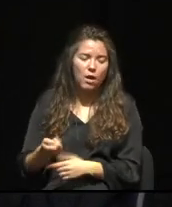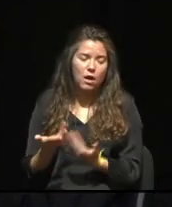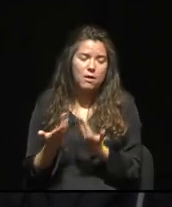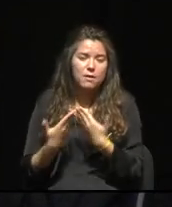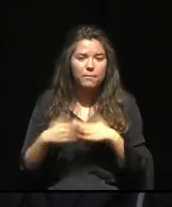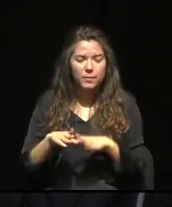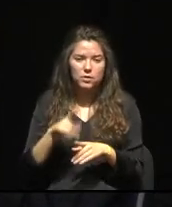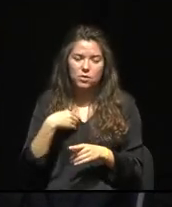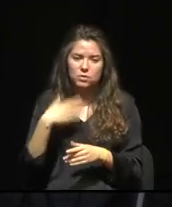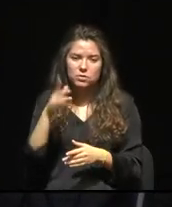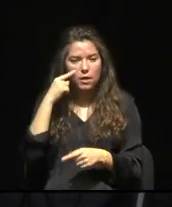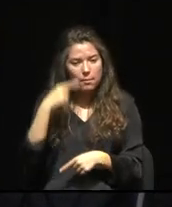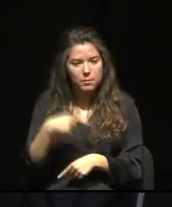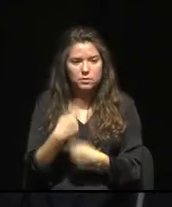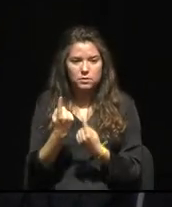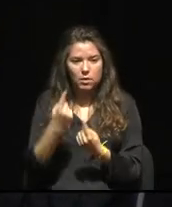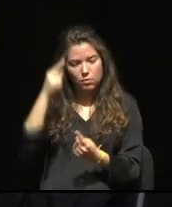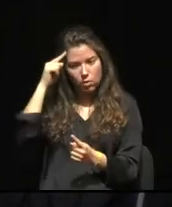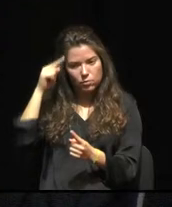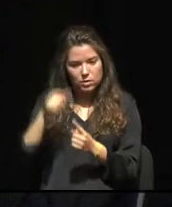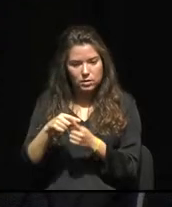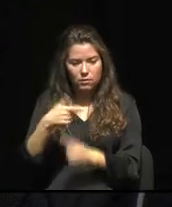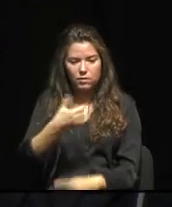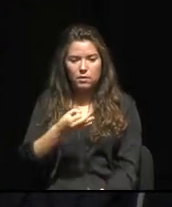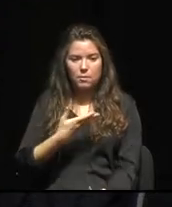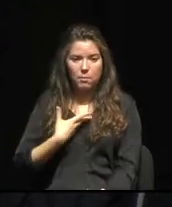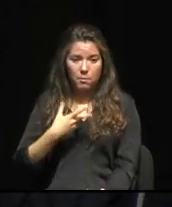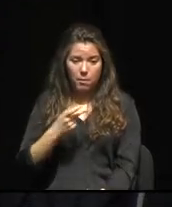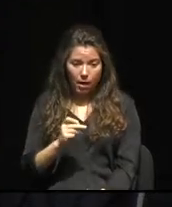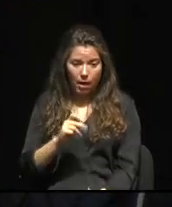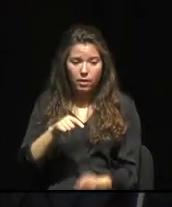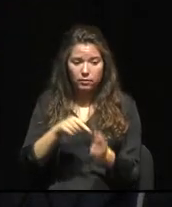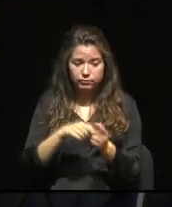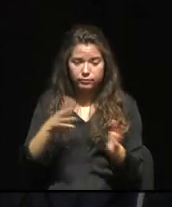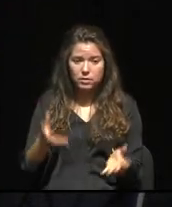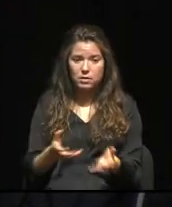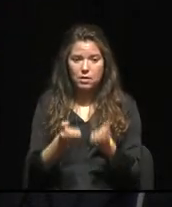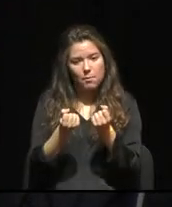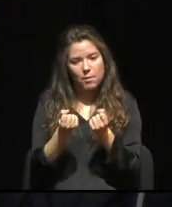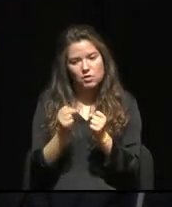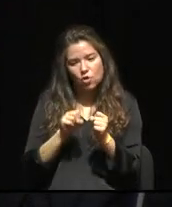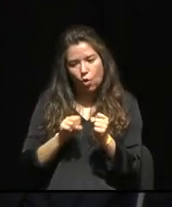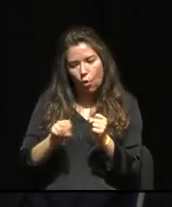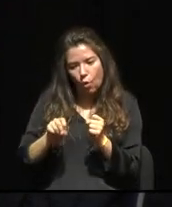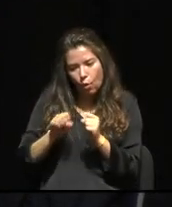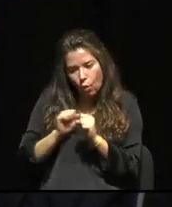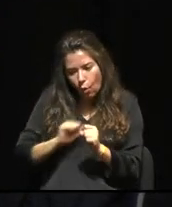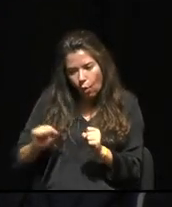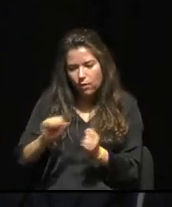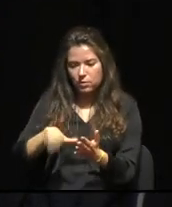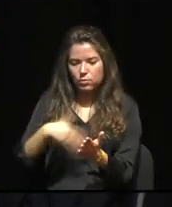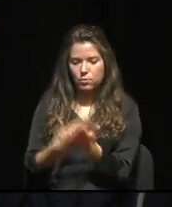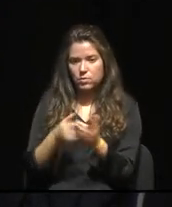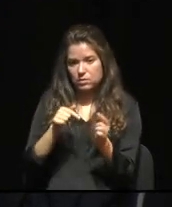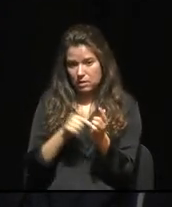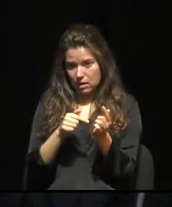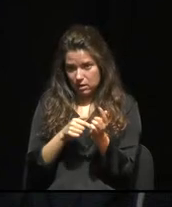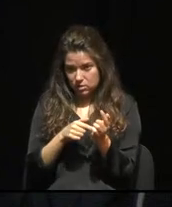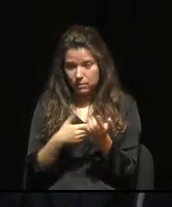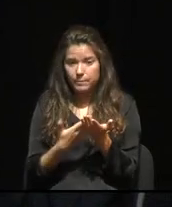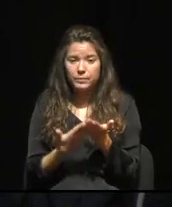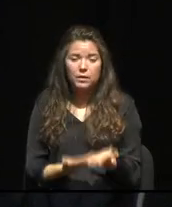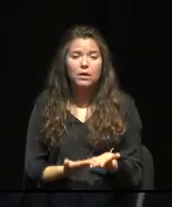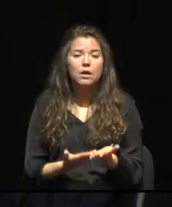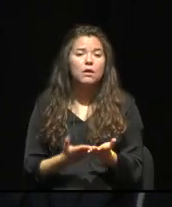apresentamos uma recomendação para a reabilitação da Tapada propondo também a revogação dessa proposta entretanto no